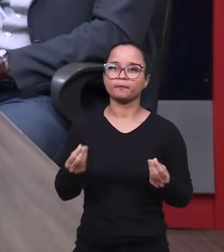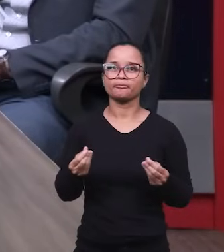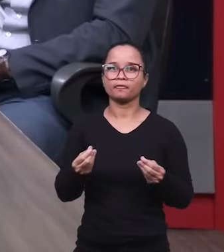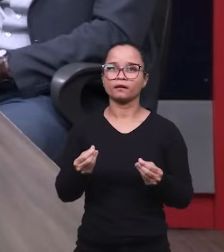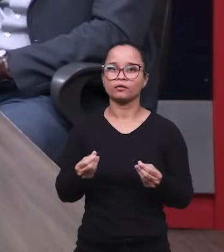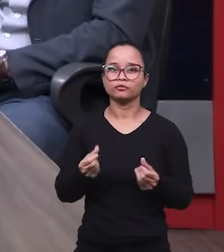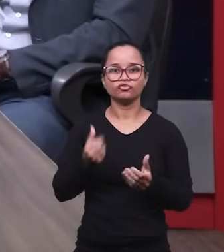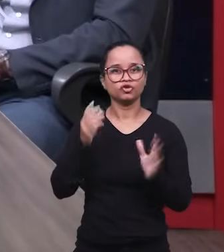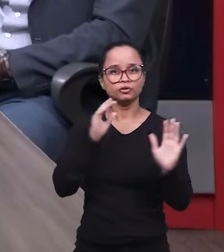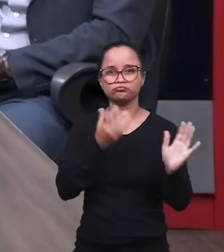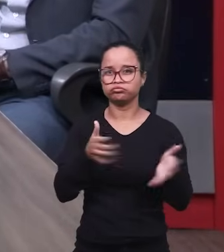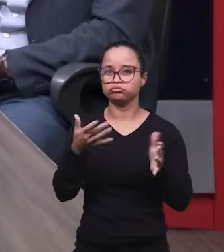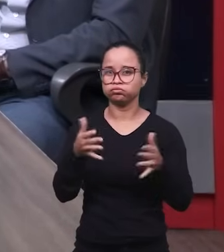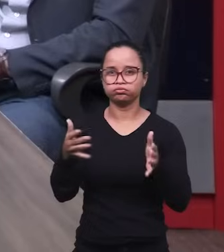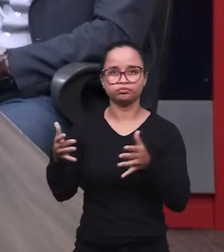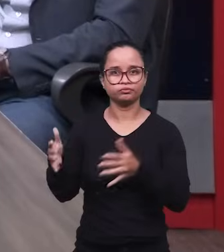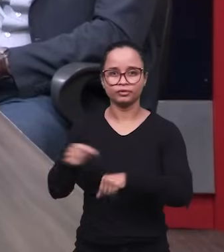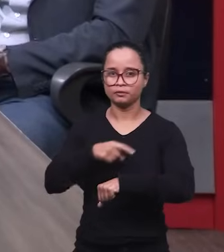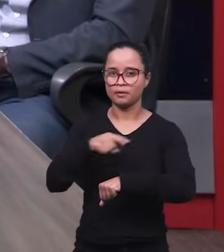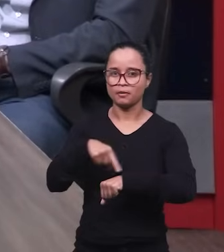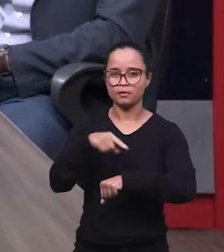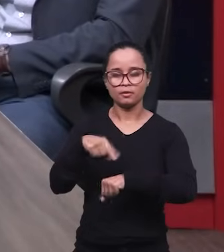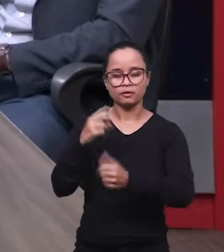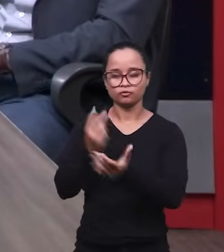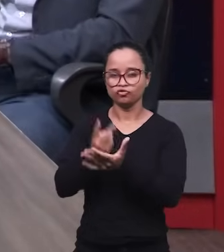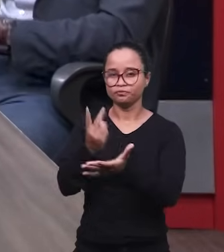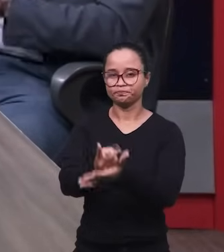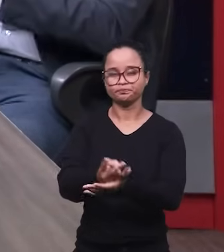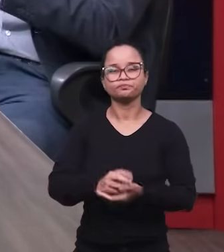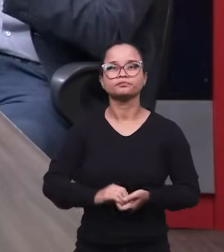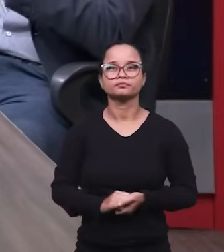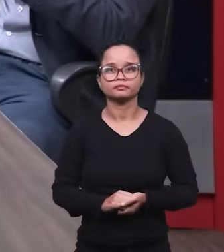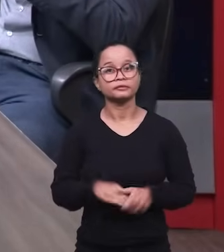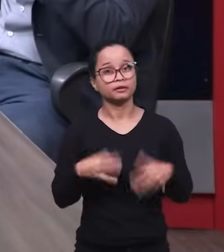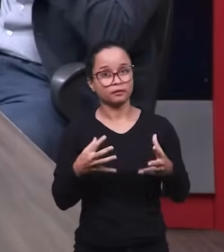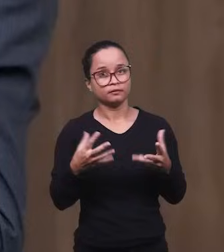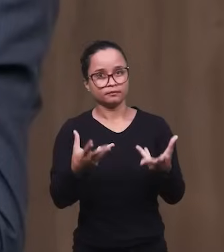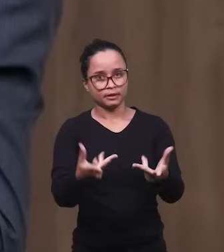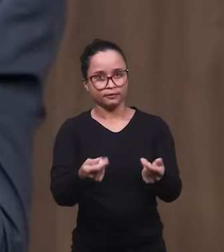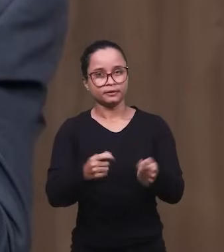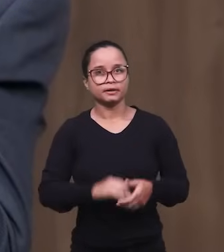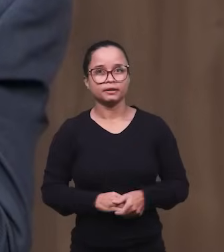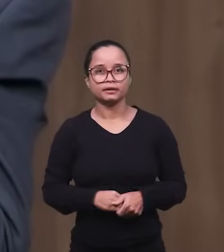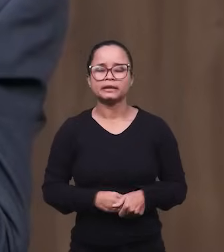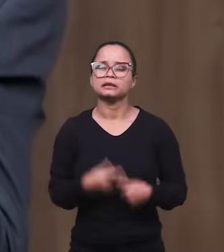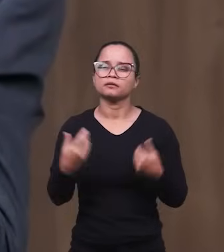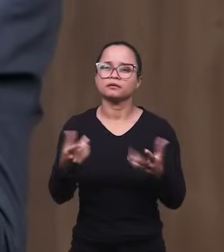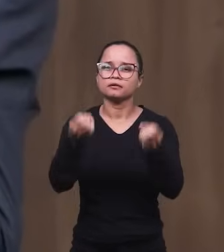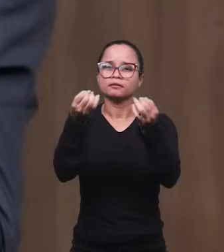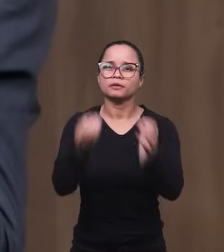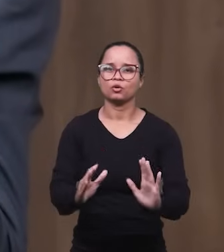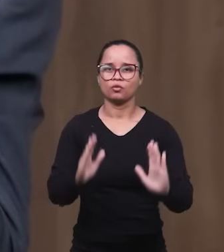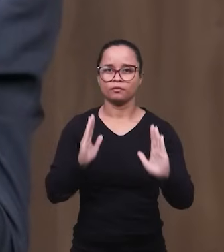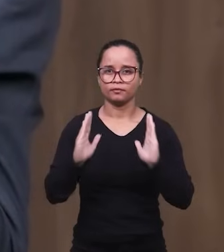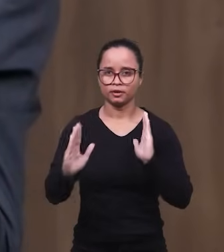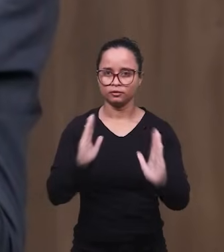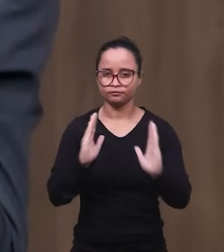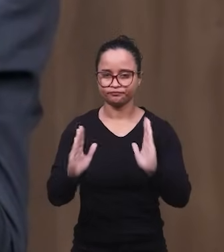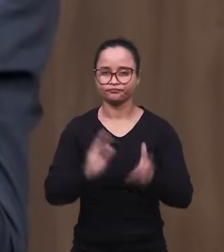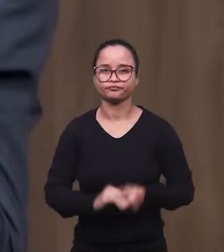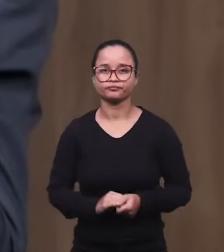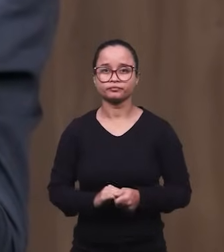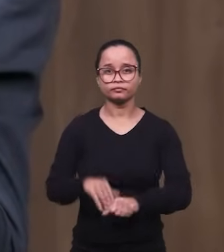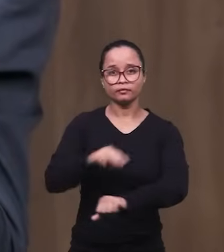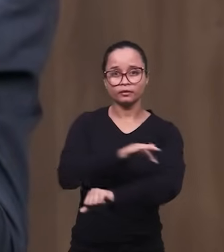um fluxo contínuo. Maravilha, né? Maravilha. Você falou o tempo na concepção